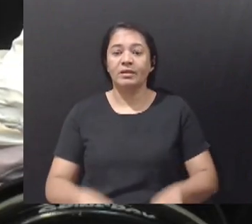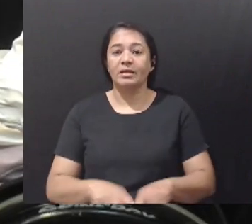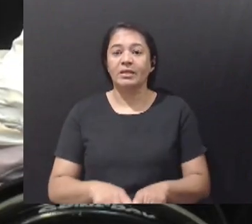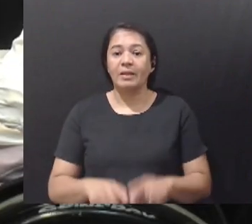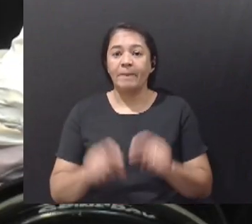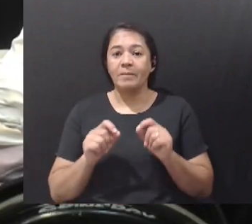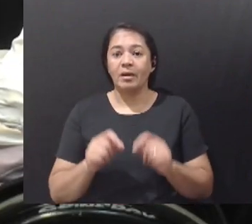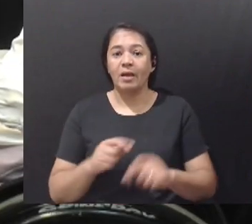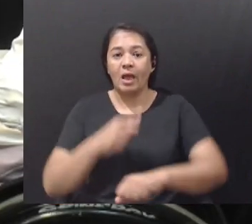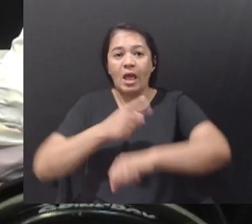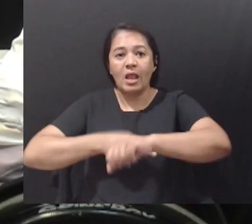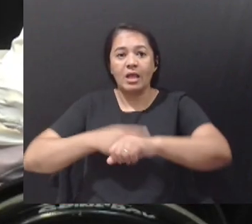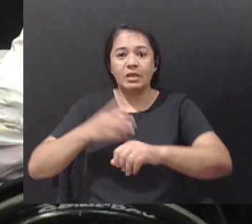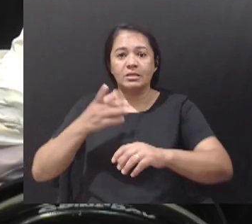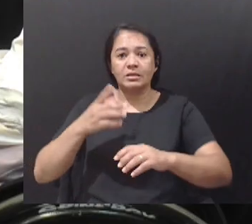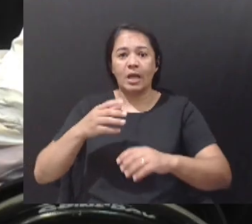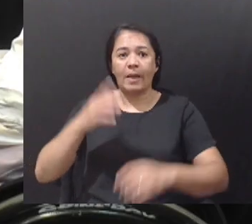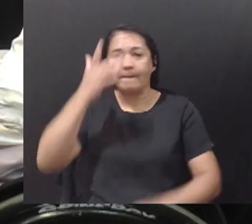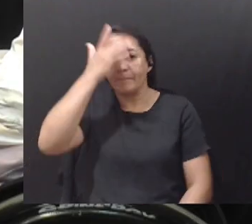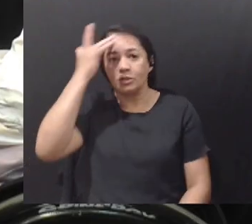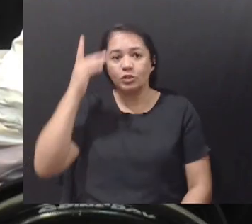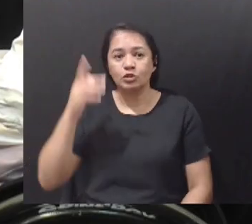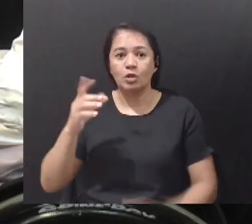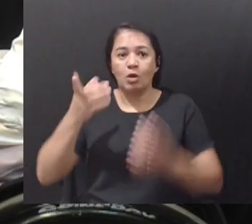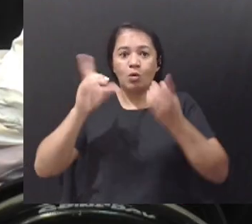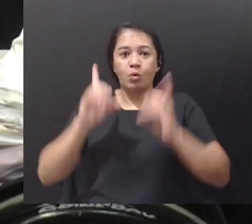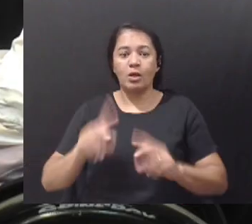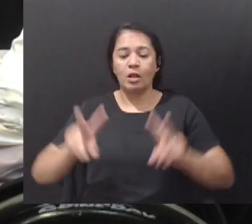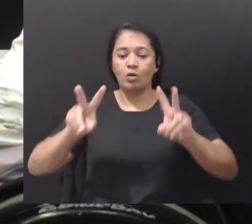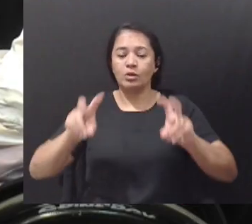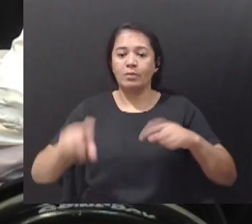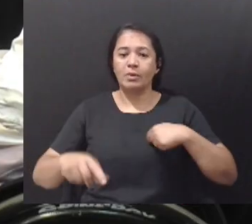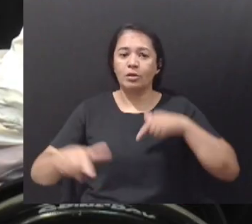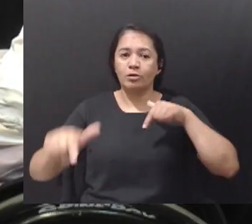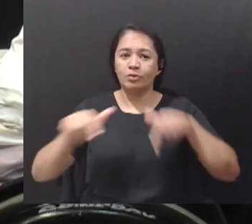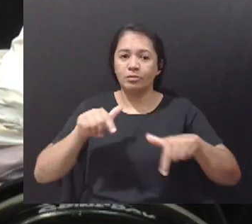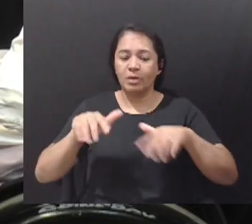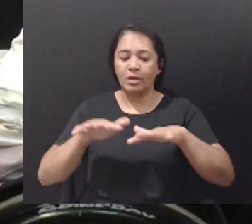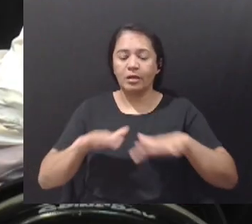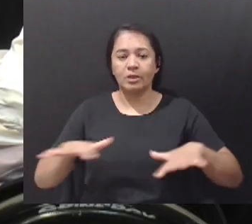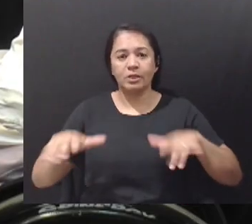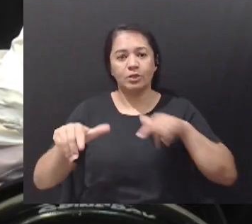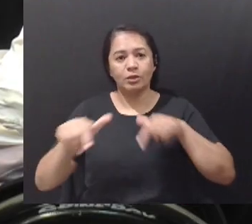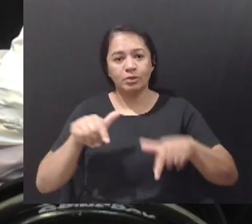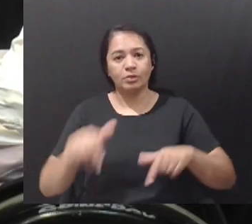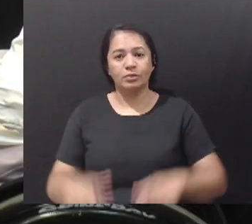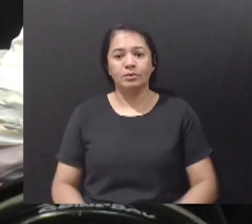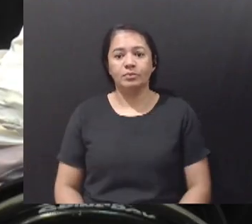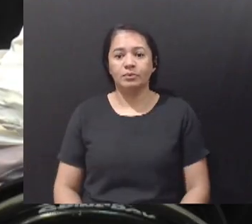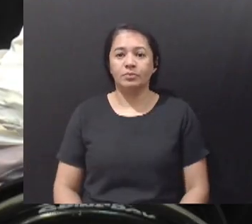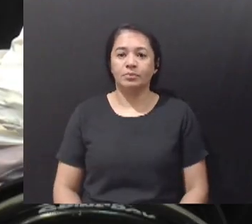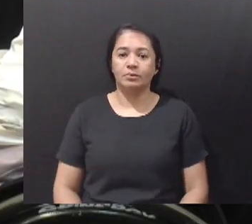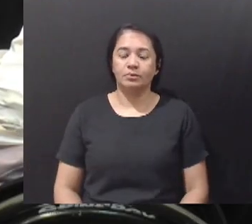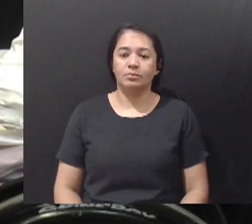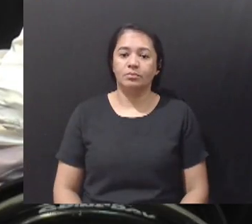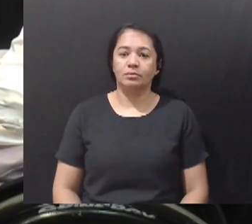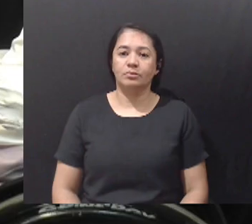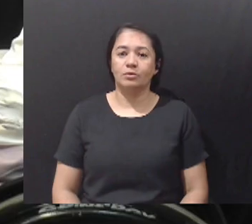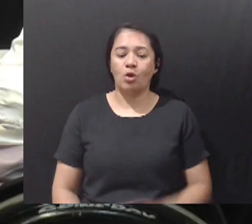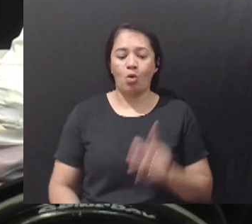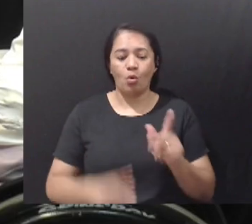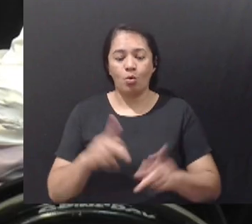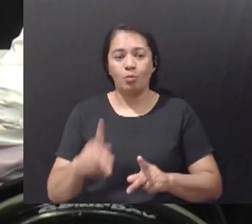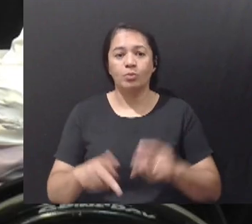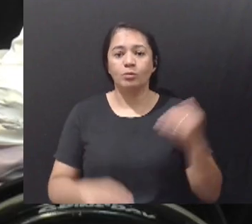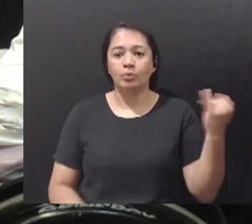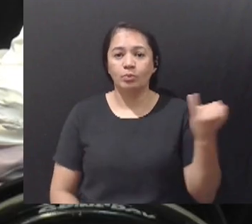com deficiência. Como é um tema que eu trabalho, como é uma área que eu trabalho, uma população importante,